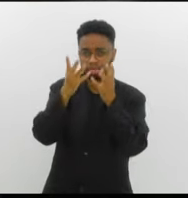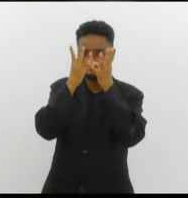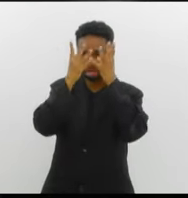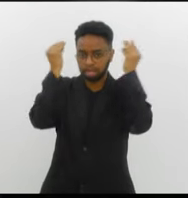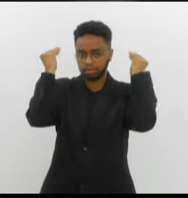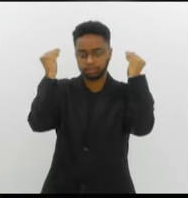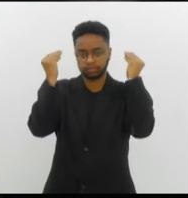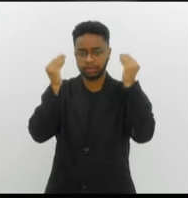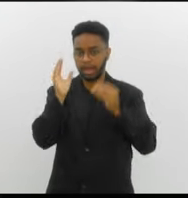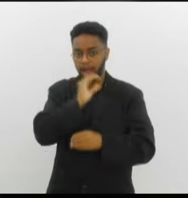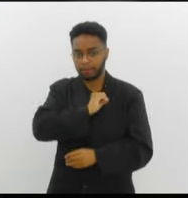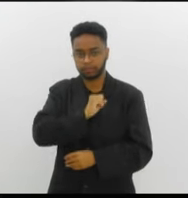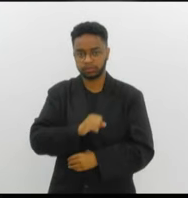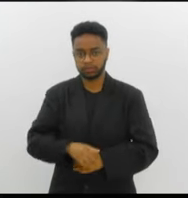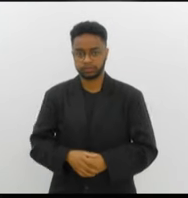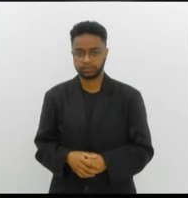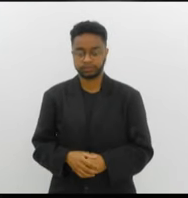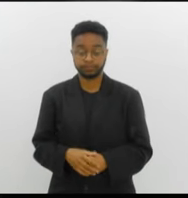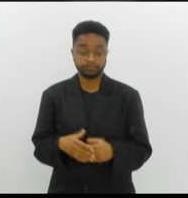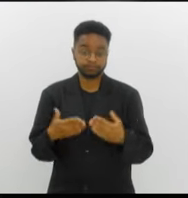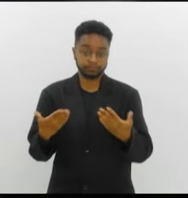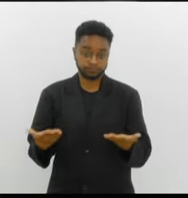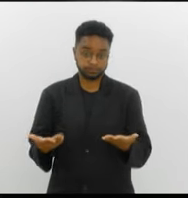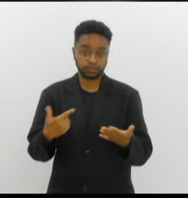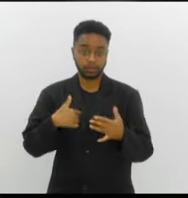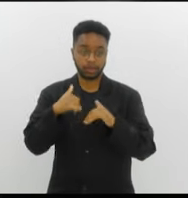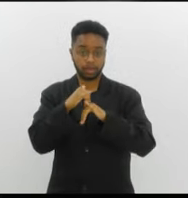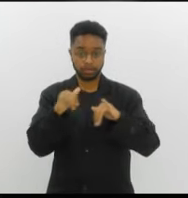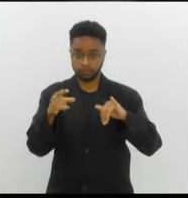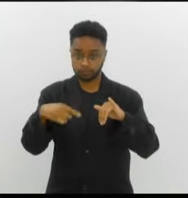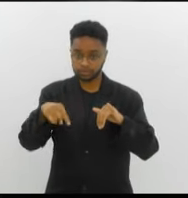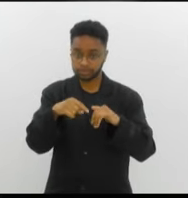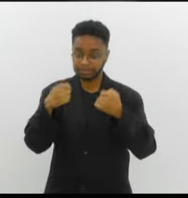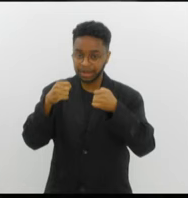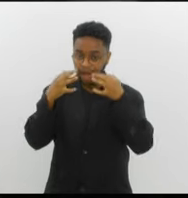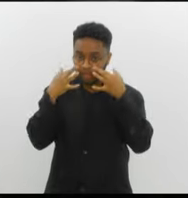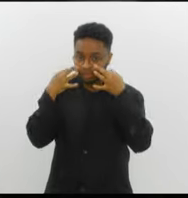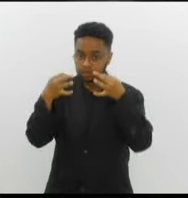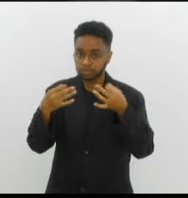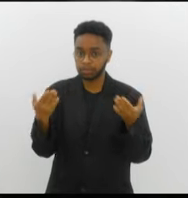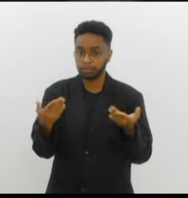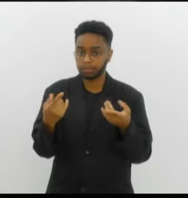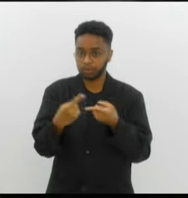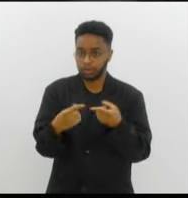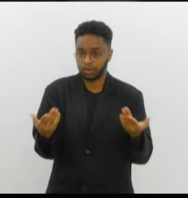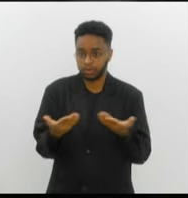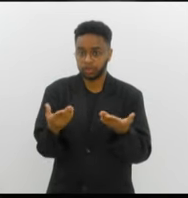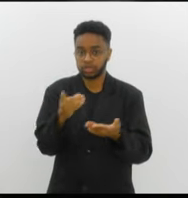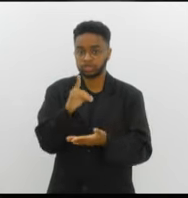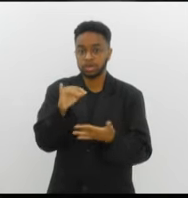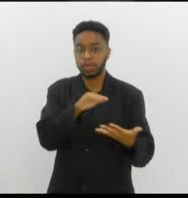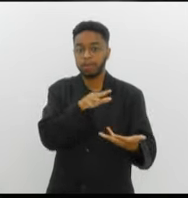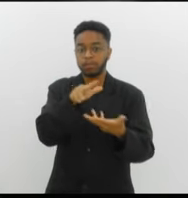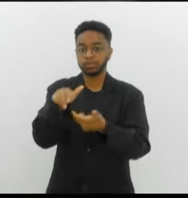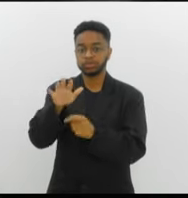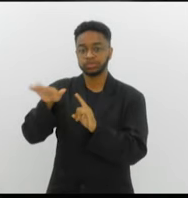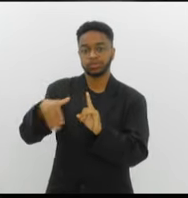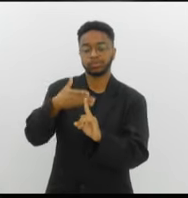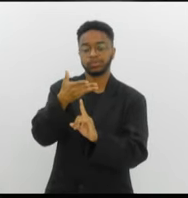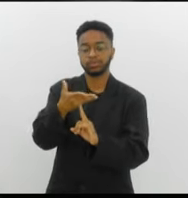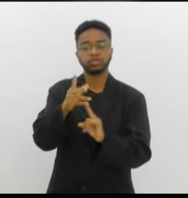dela. Então, eu estou chamando a atenção, nesse Dia Mundial do Meio Ambiente, sobre esses